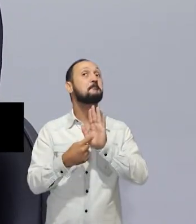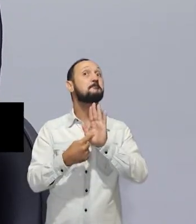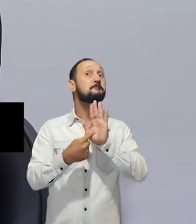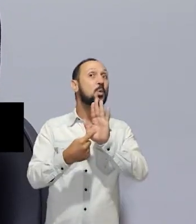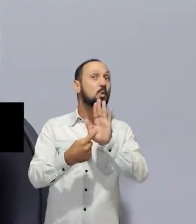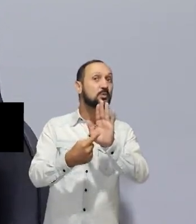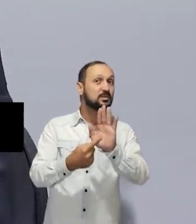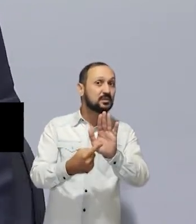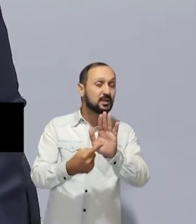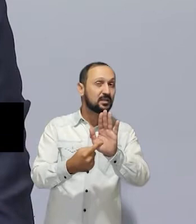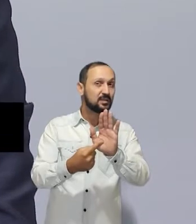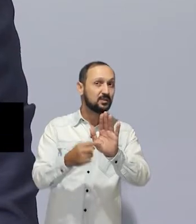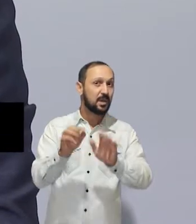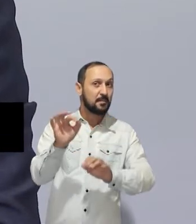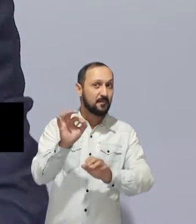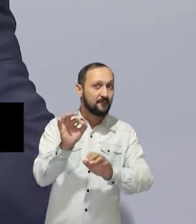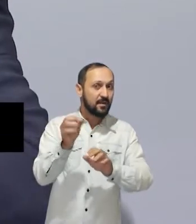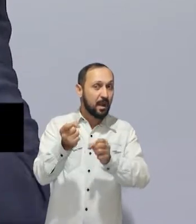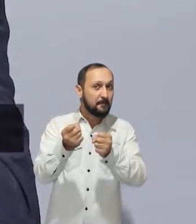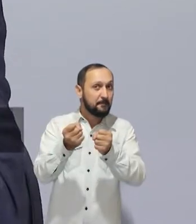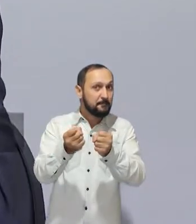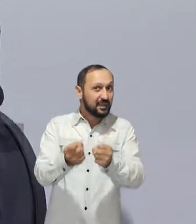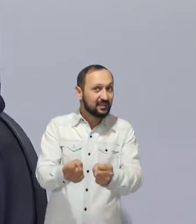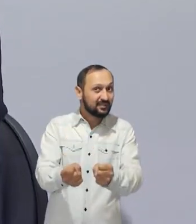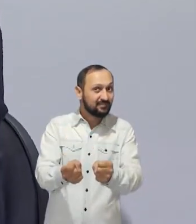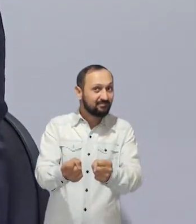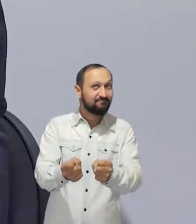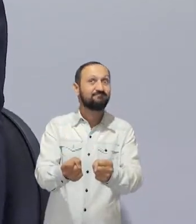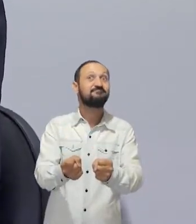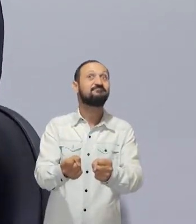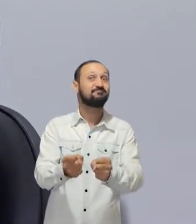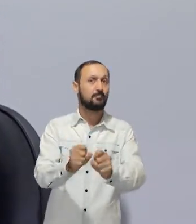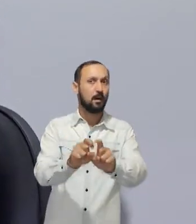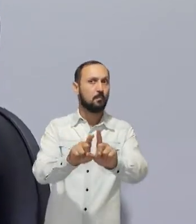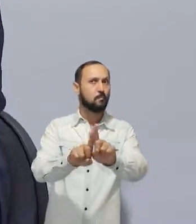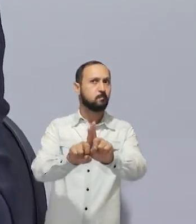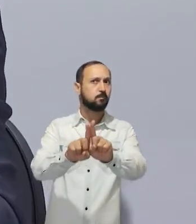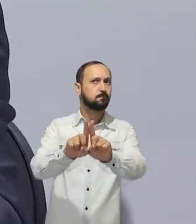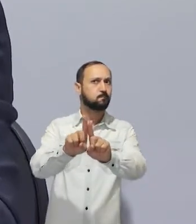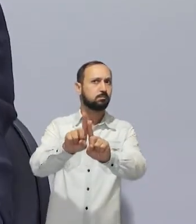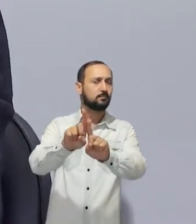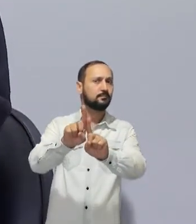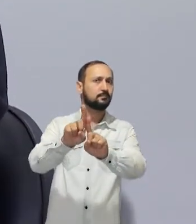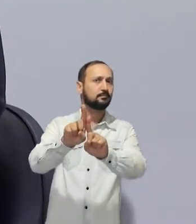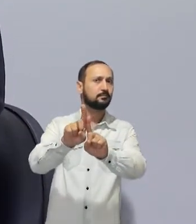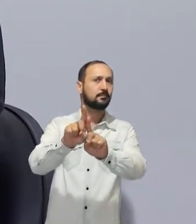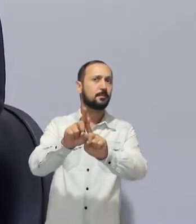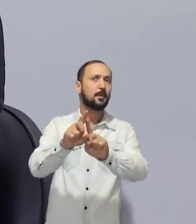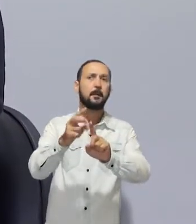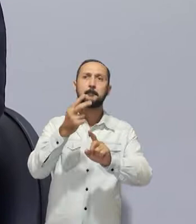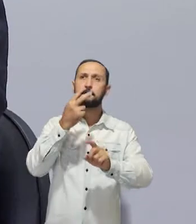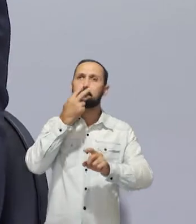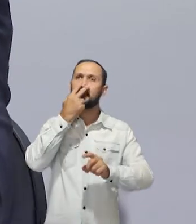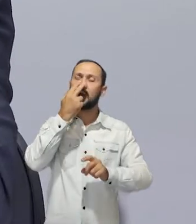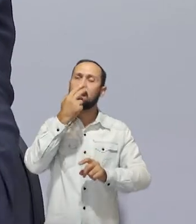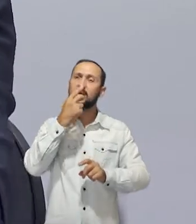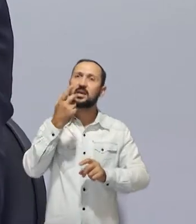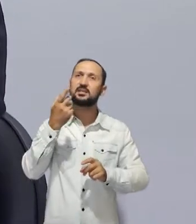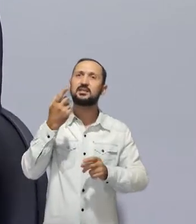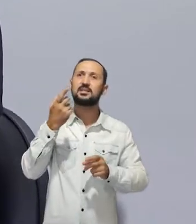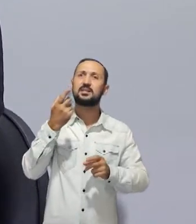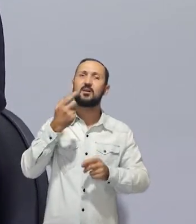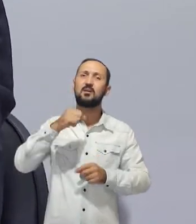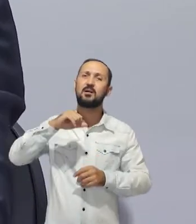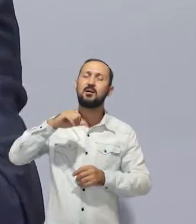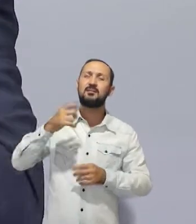carga, a nosso ver, cria evidentemente um abuso que nos